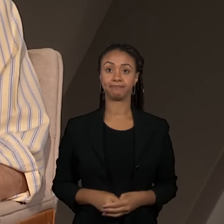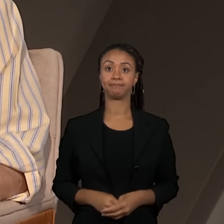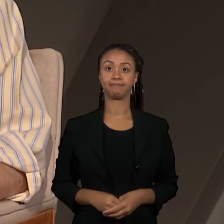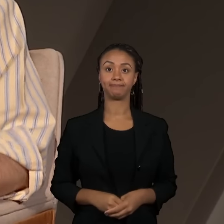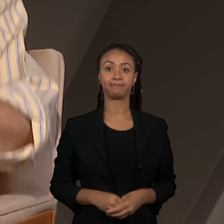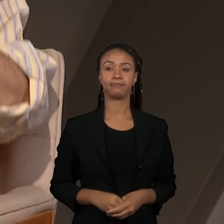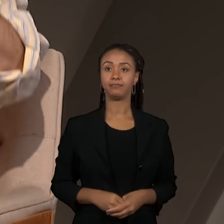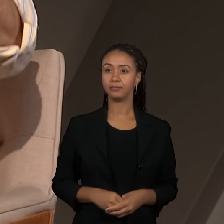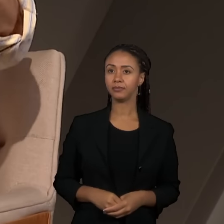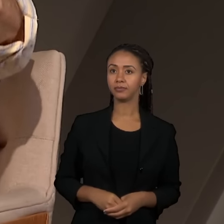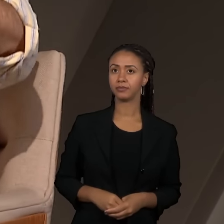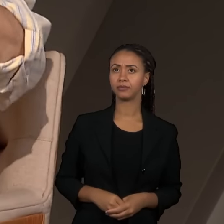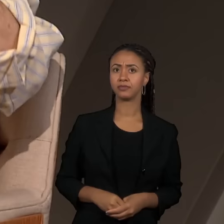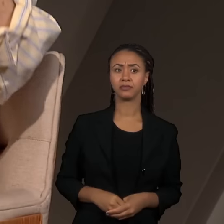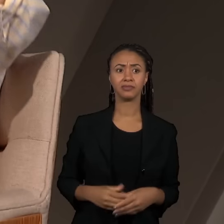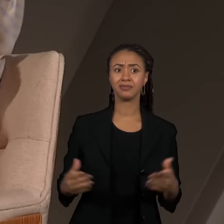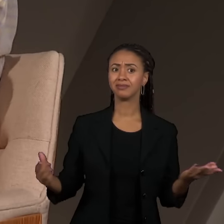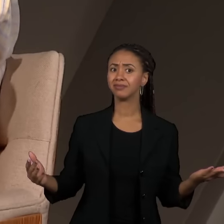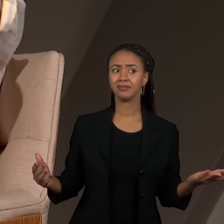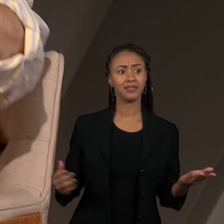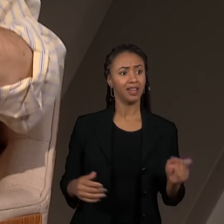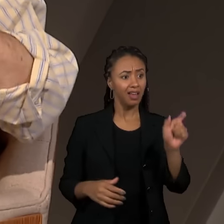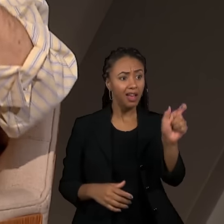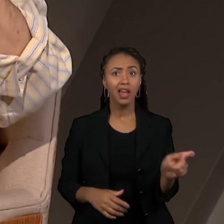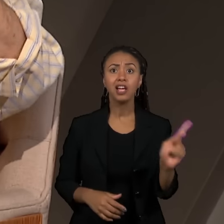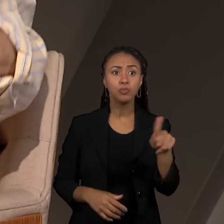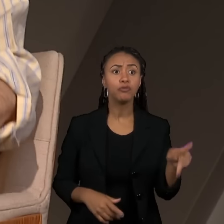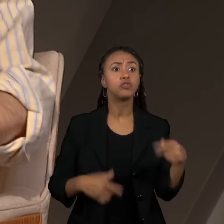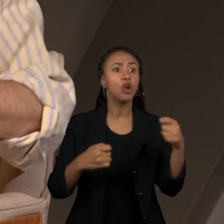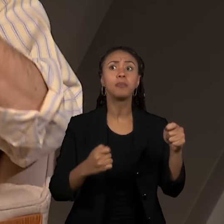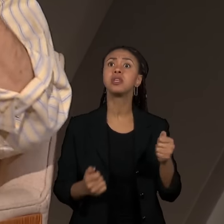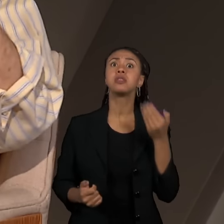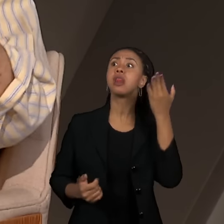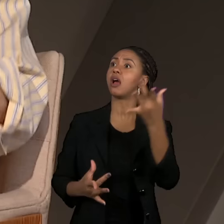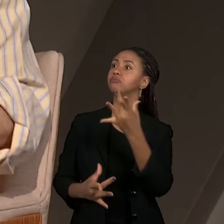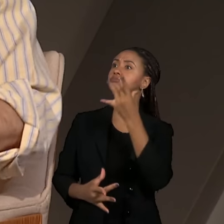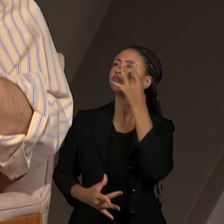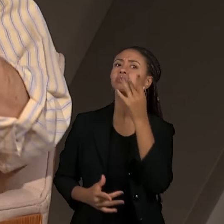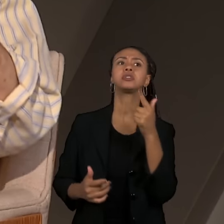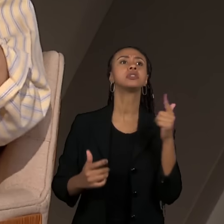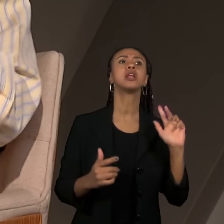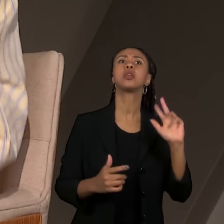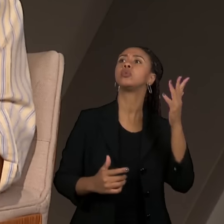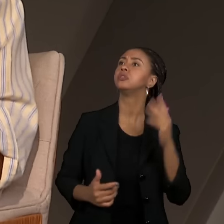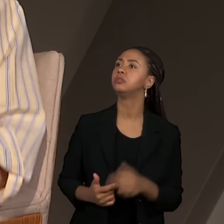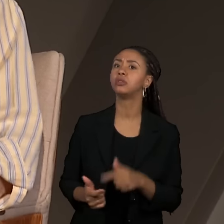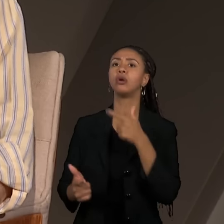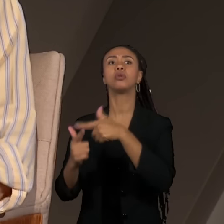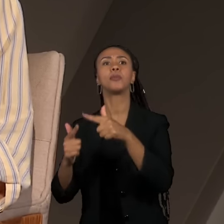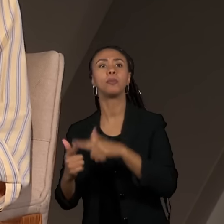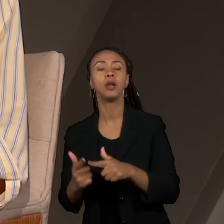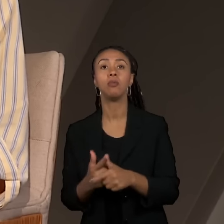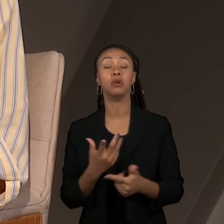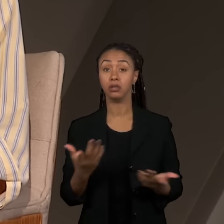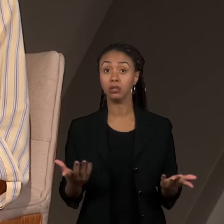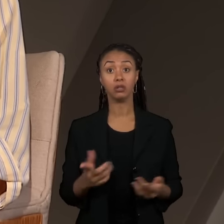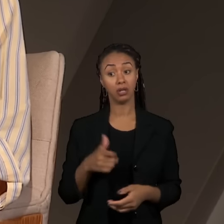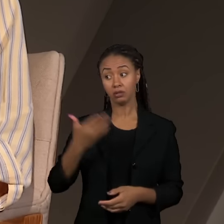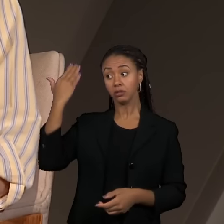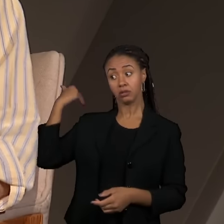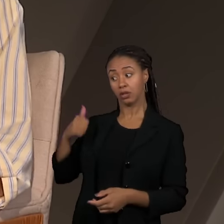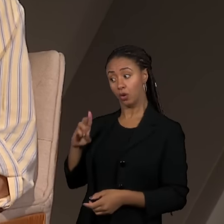esse sujeito devia estar fora devia estar indo na escola ver qual o problema que tem como é que a gente resolve como é que a gente ajuda esses professores foi que a gente fez